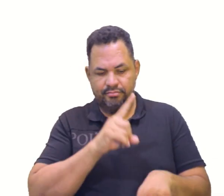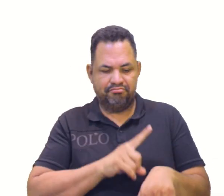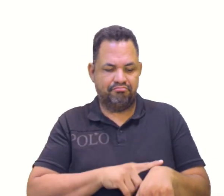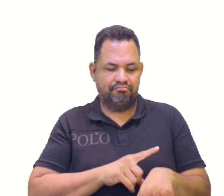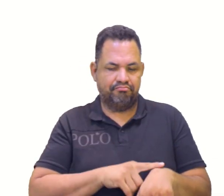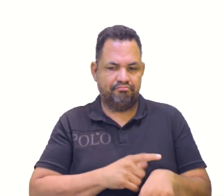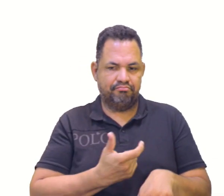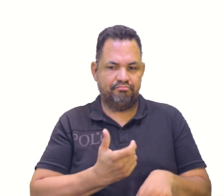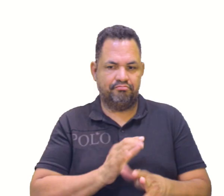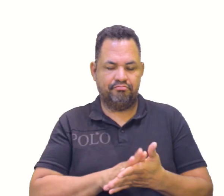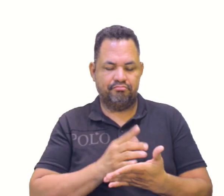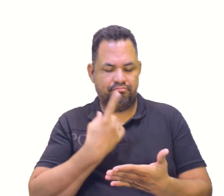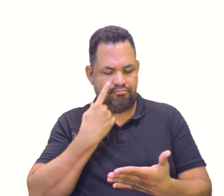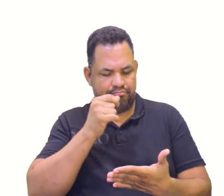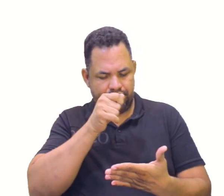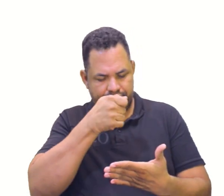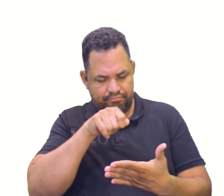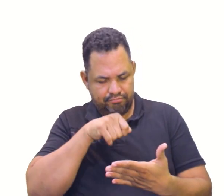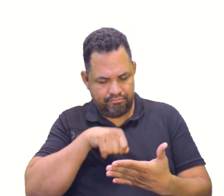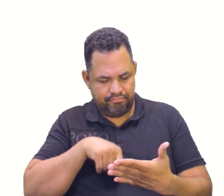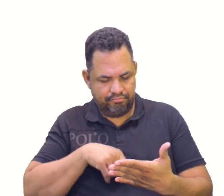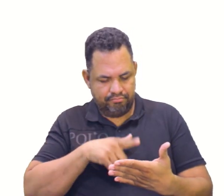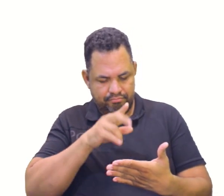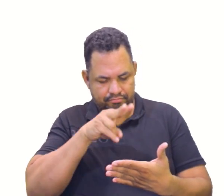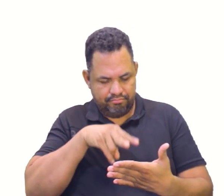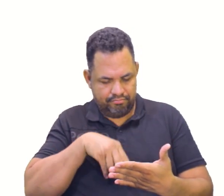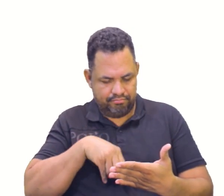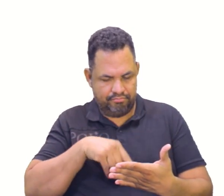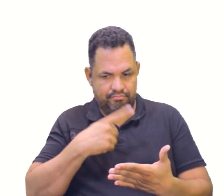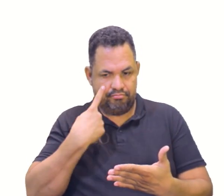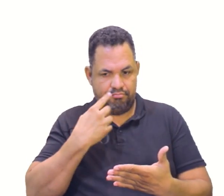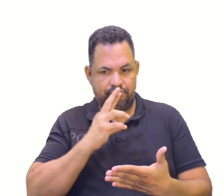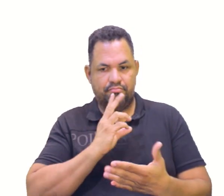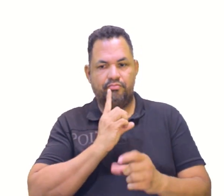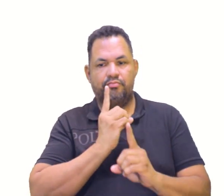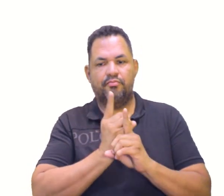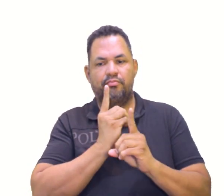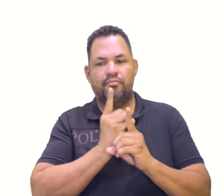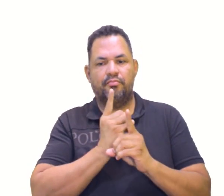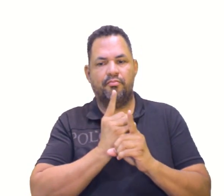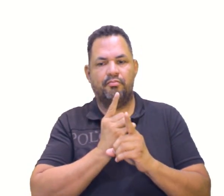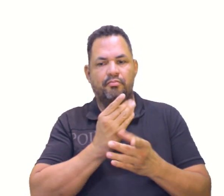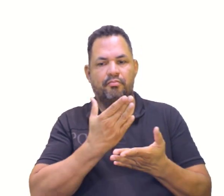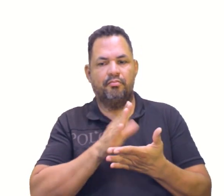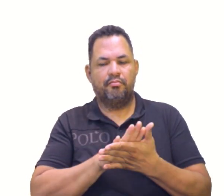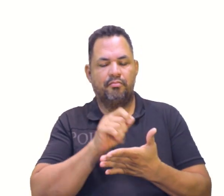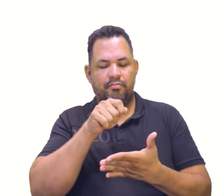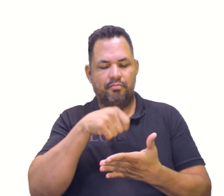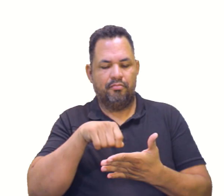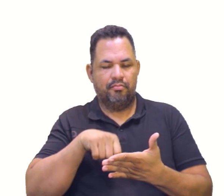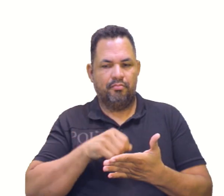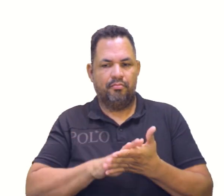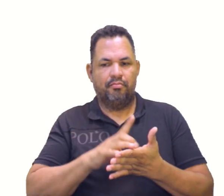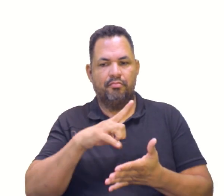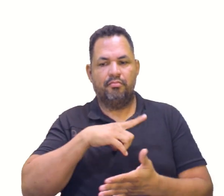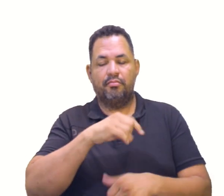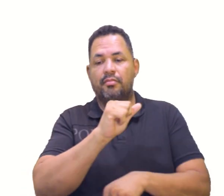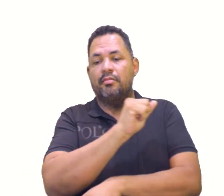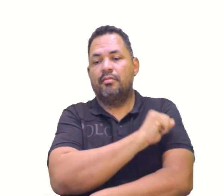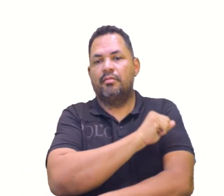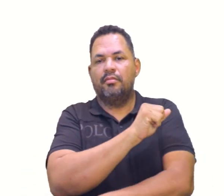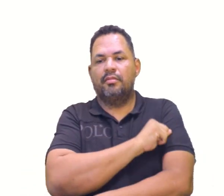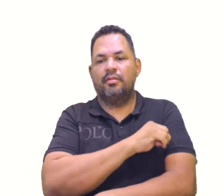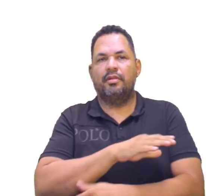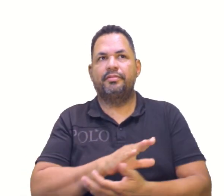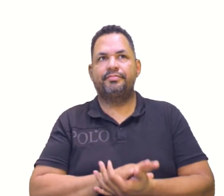galera conferindo, chegando nos resultados, dando um tiquezinho de certo. Tem aluno que só vai fazendo assim,